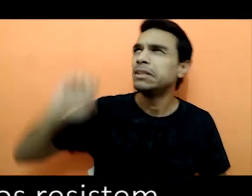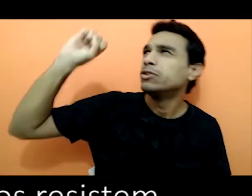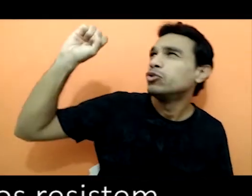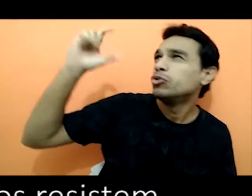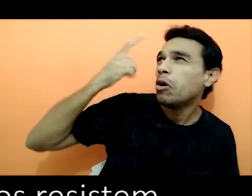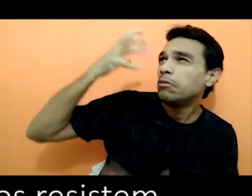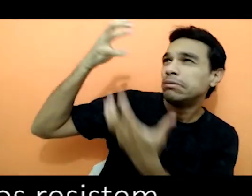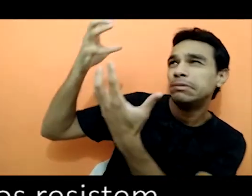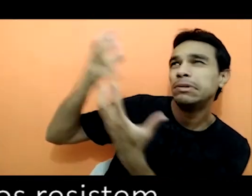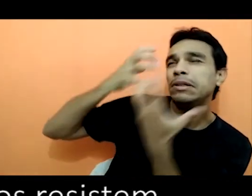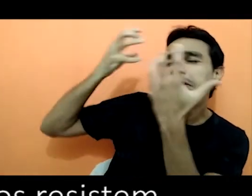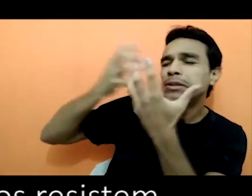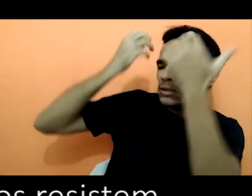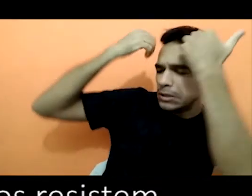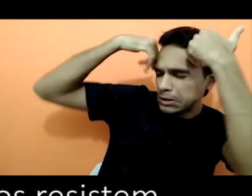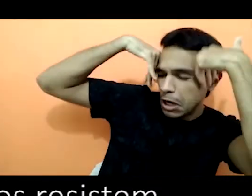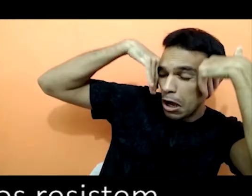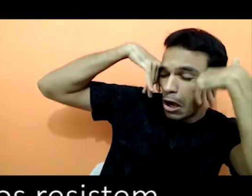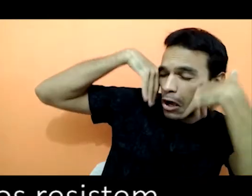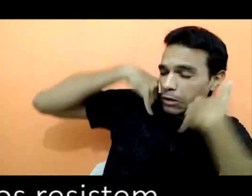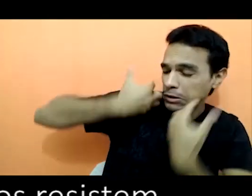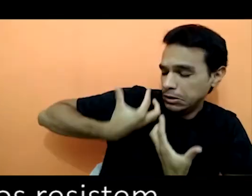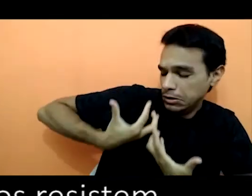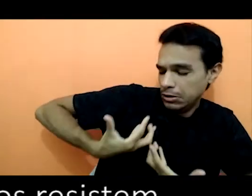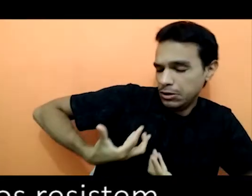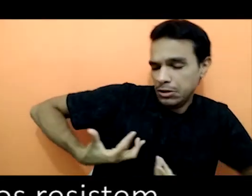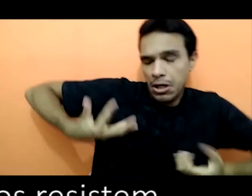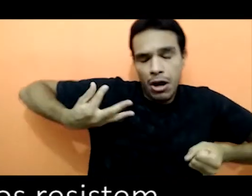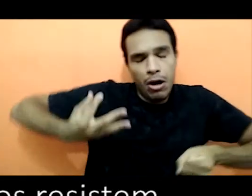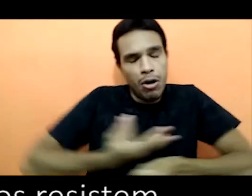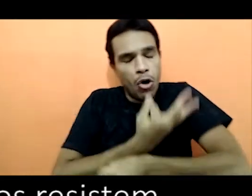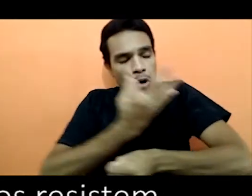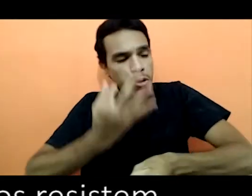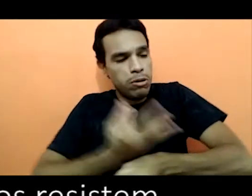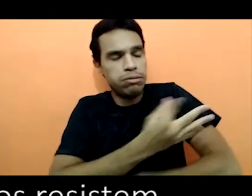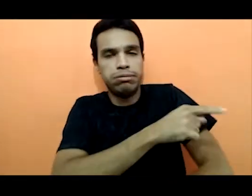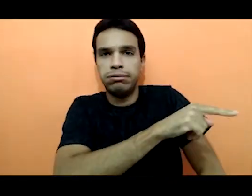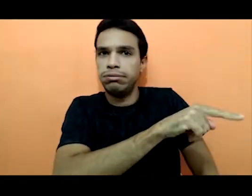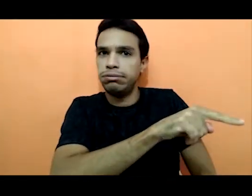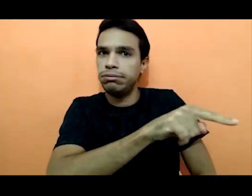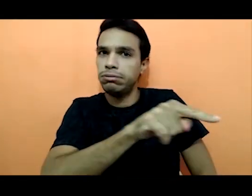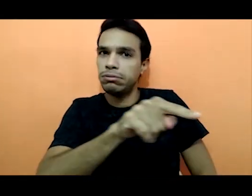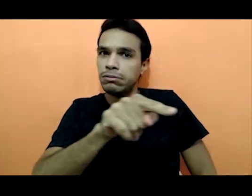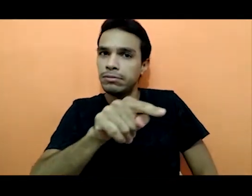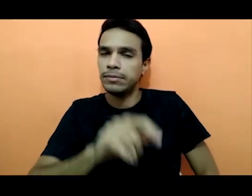Existe um sol cansativo que só os negros resistem.